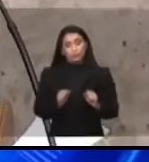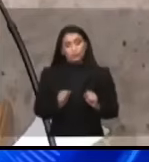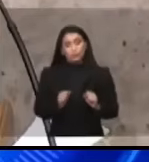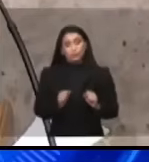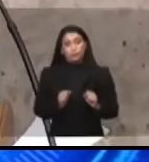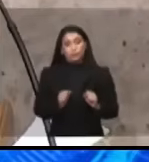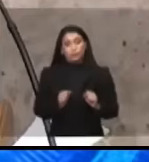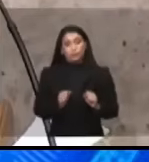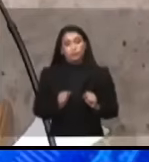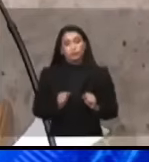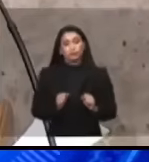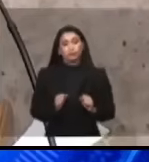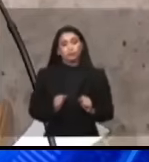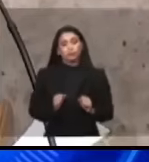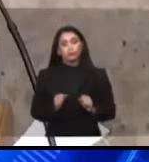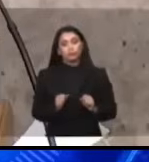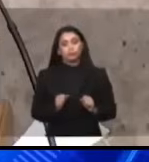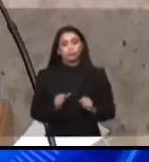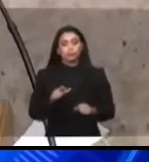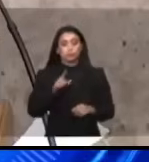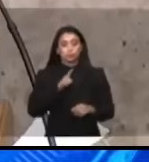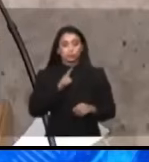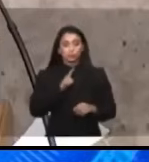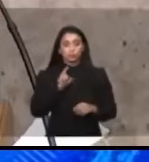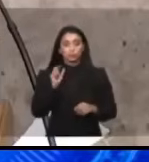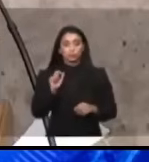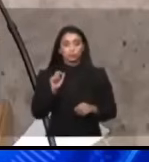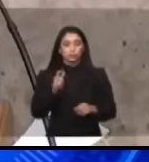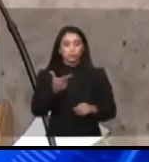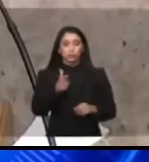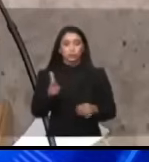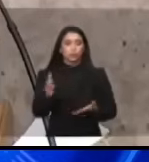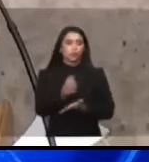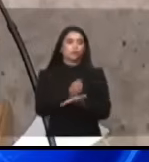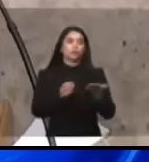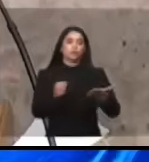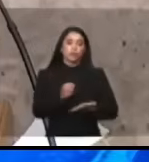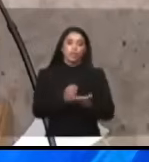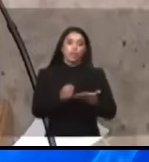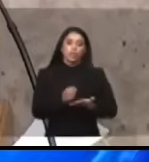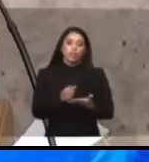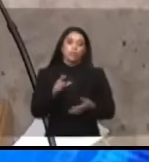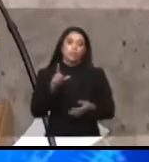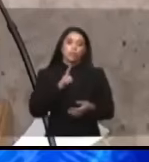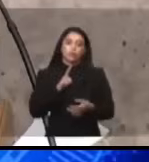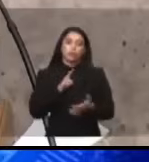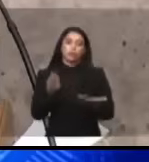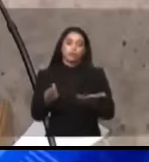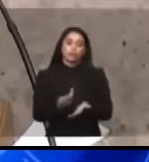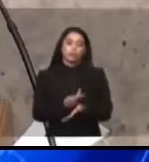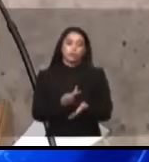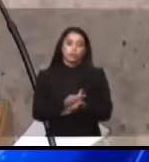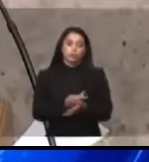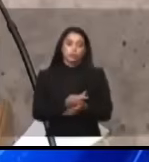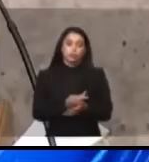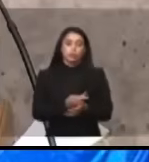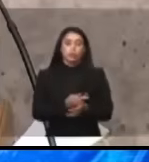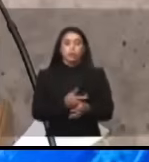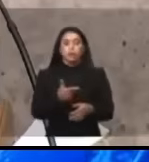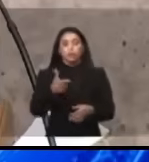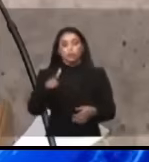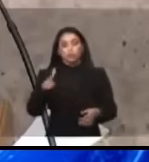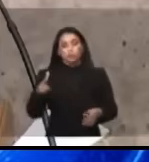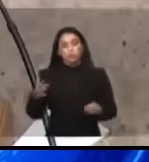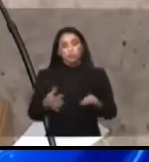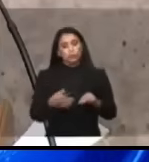né, naturalmente, aqueles que têm algum outro fundamento para trazer, como ocorreu com vários dos ministros